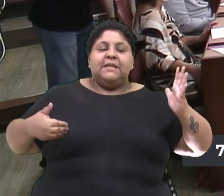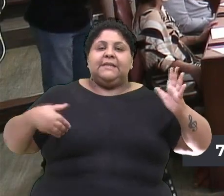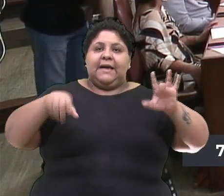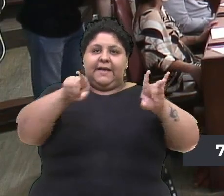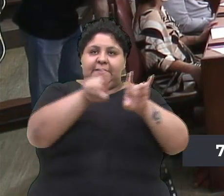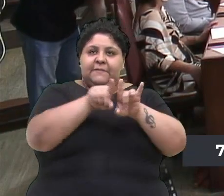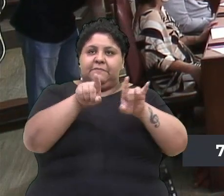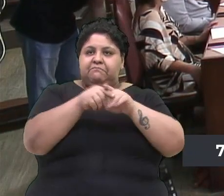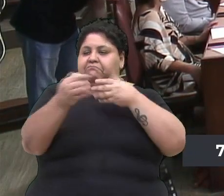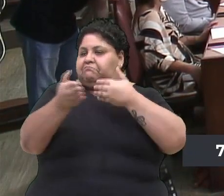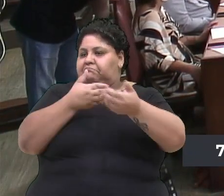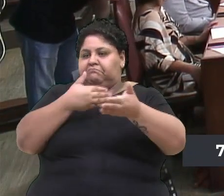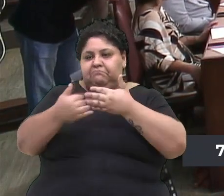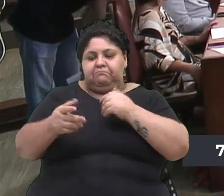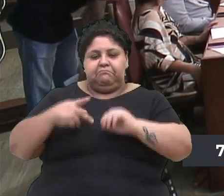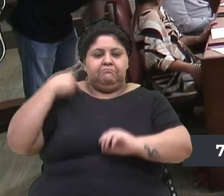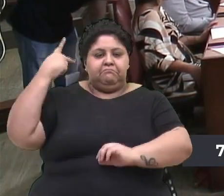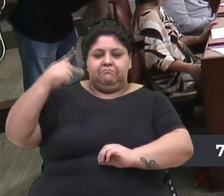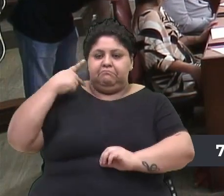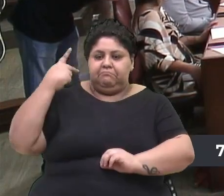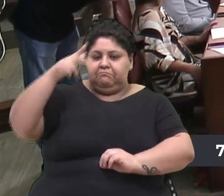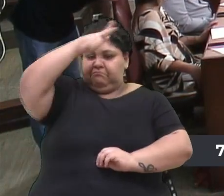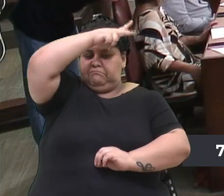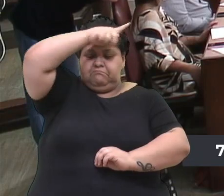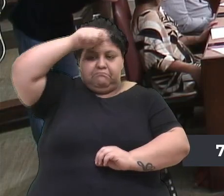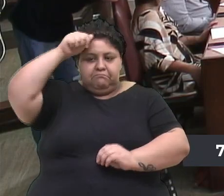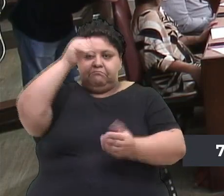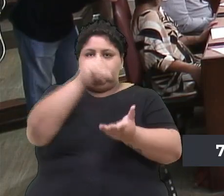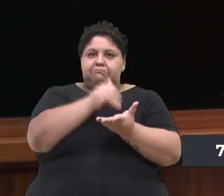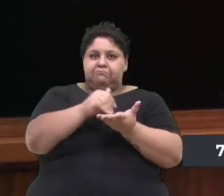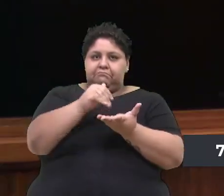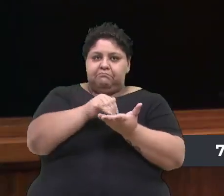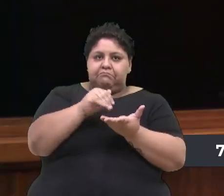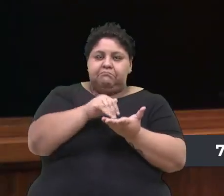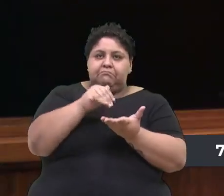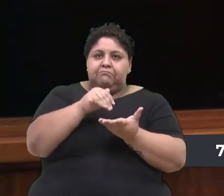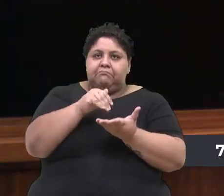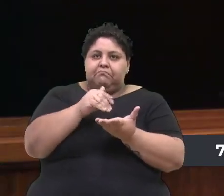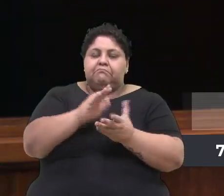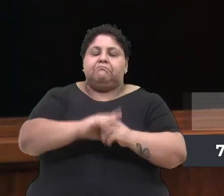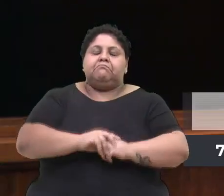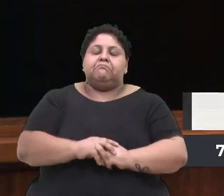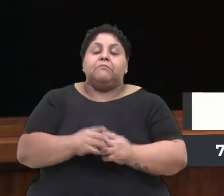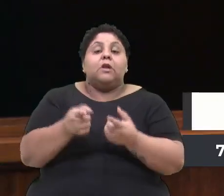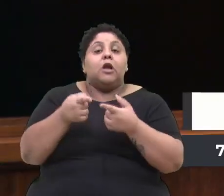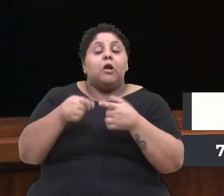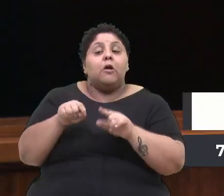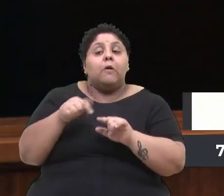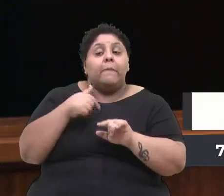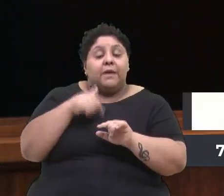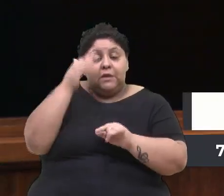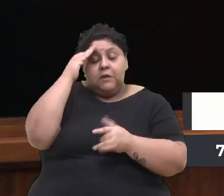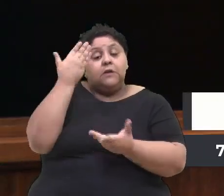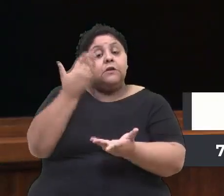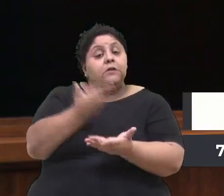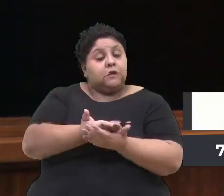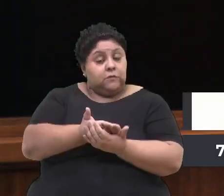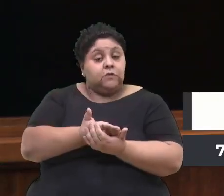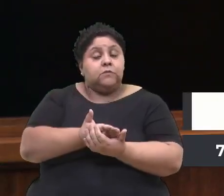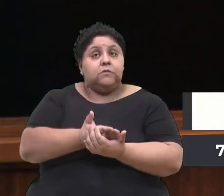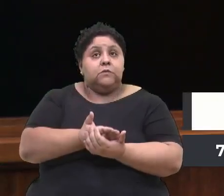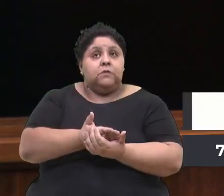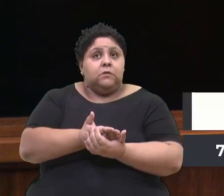do prefeito, dos secretários, dos CCs, que vêm e vão. Mas eu acredito que para